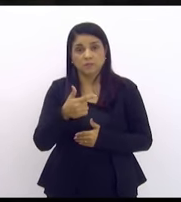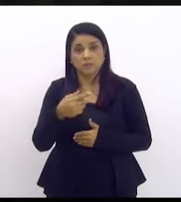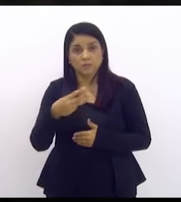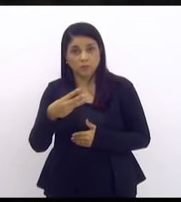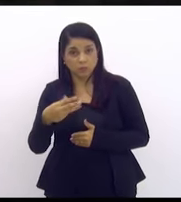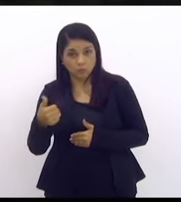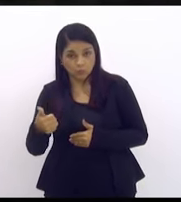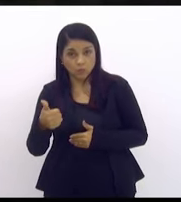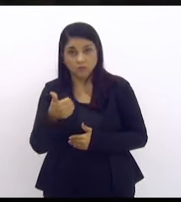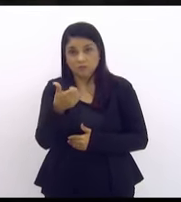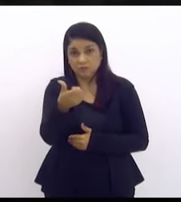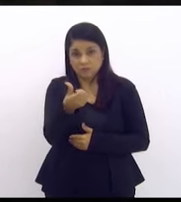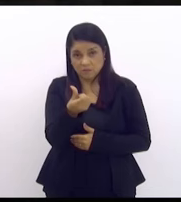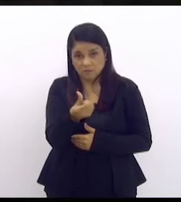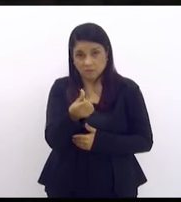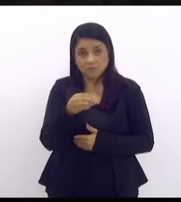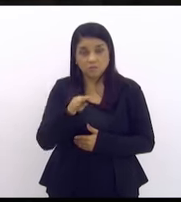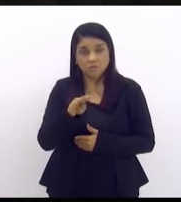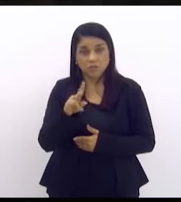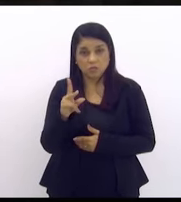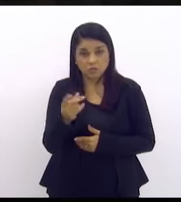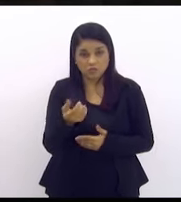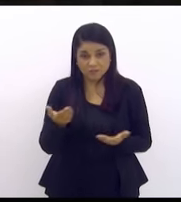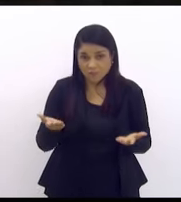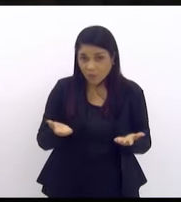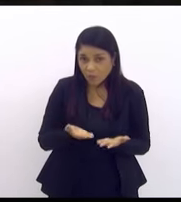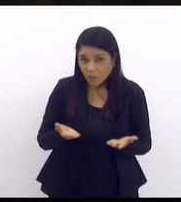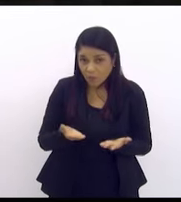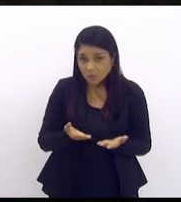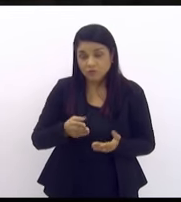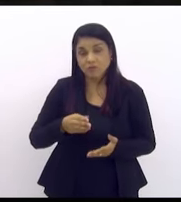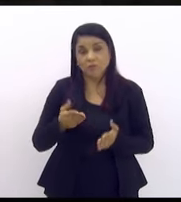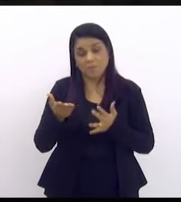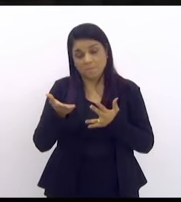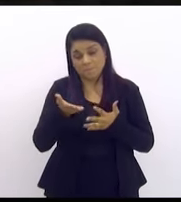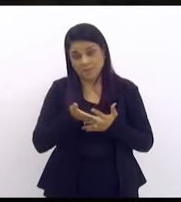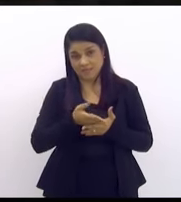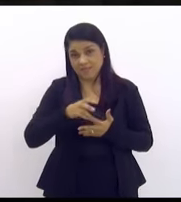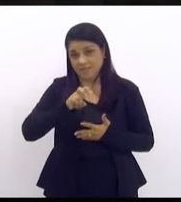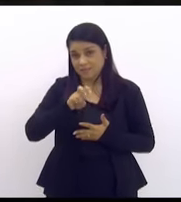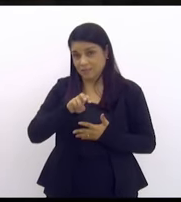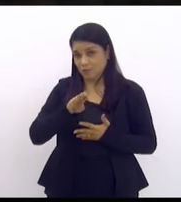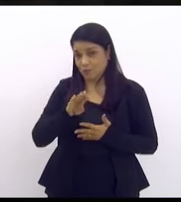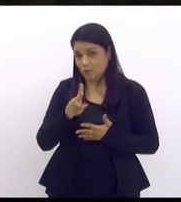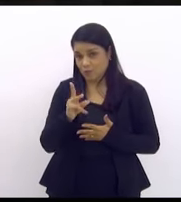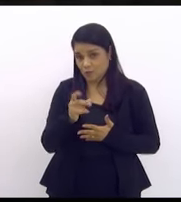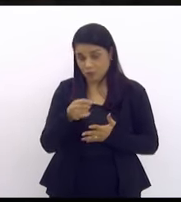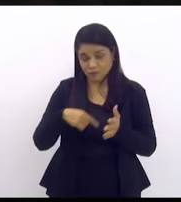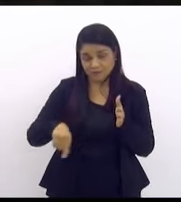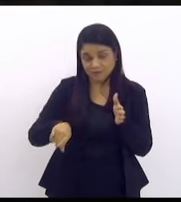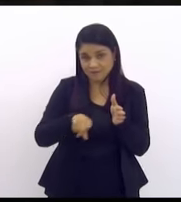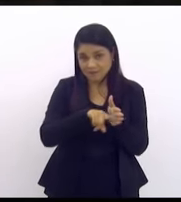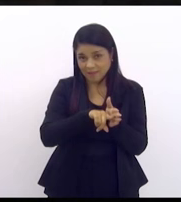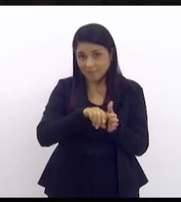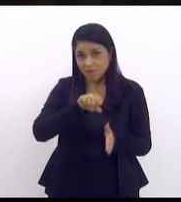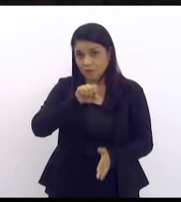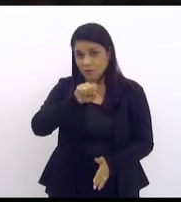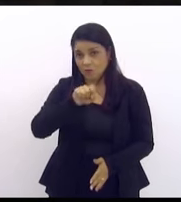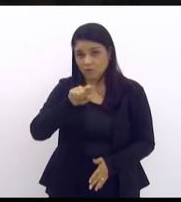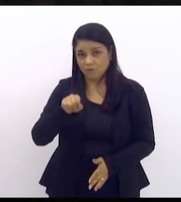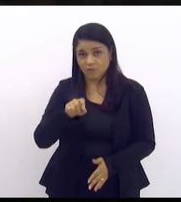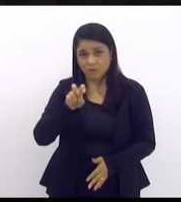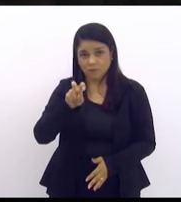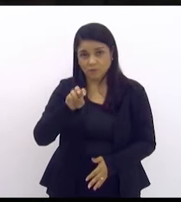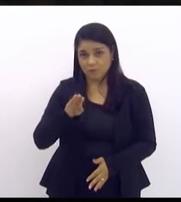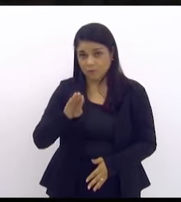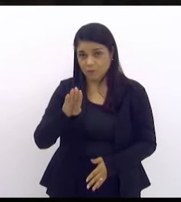bilhões. Ou seja, se hoje, numa parcela de 5 bi, o Estado já apresenta esse déficit de 8,5 bilhões,